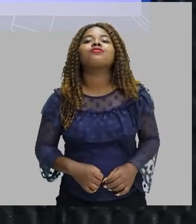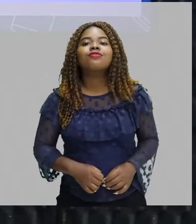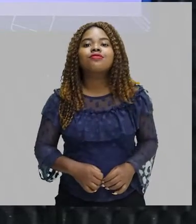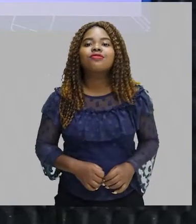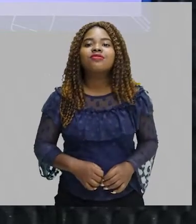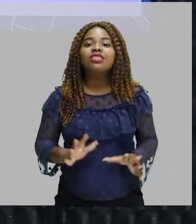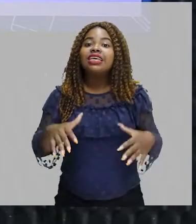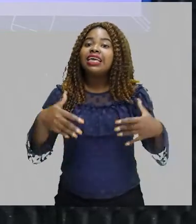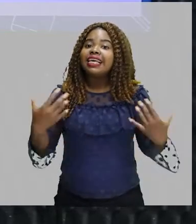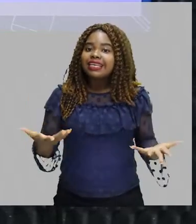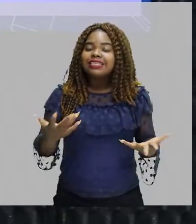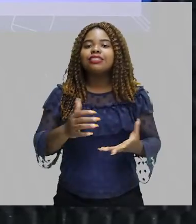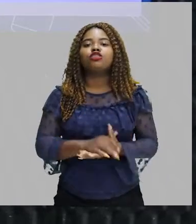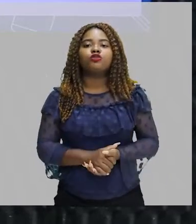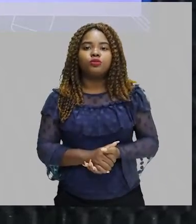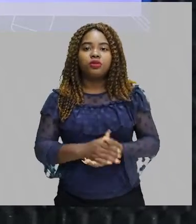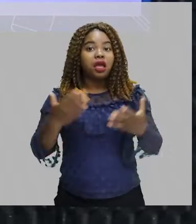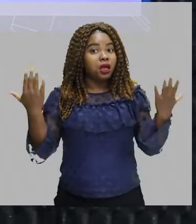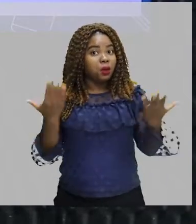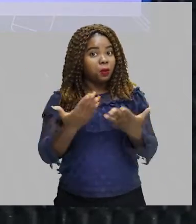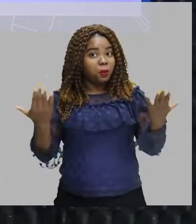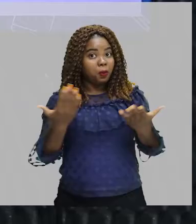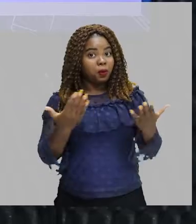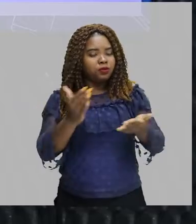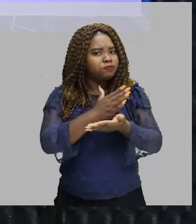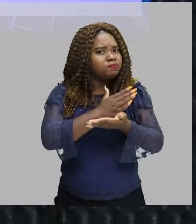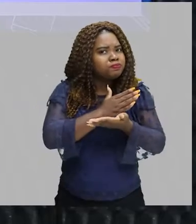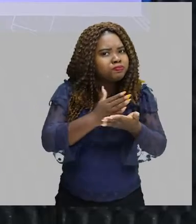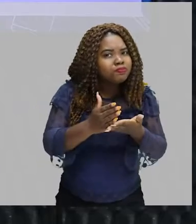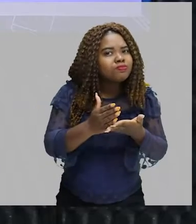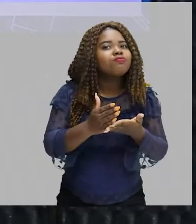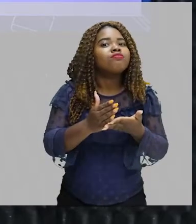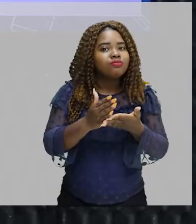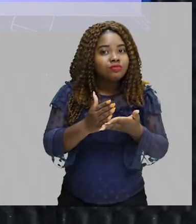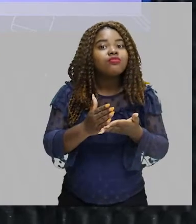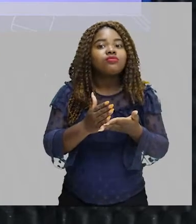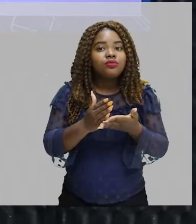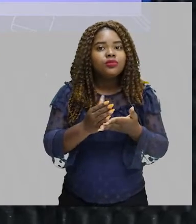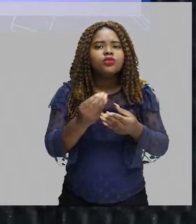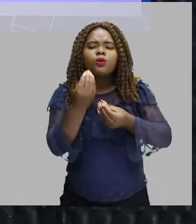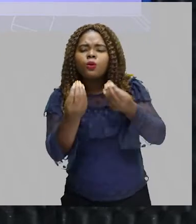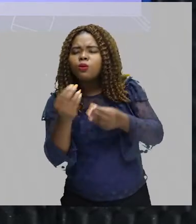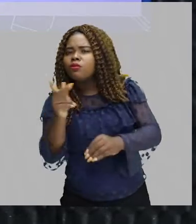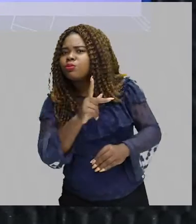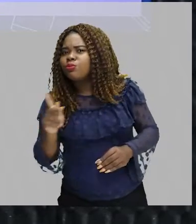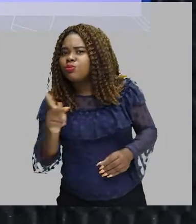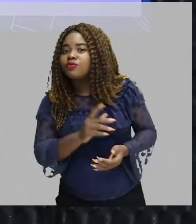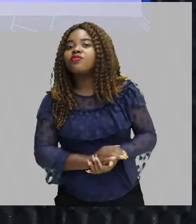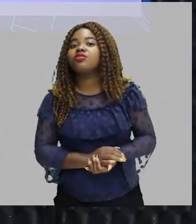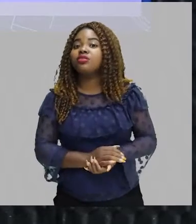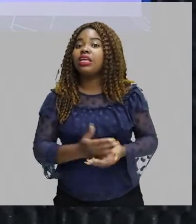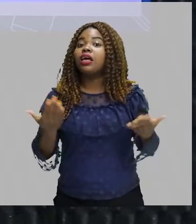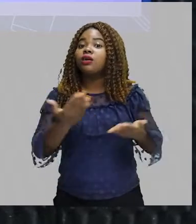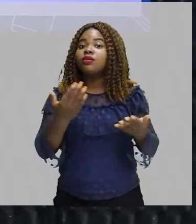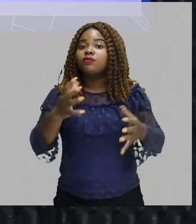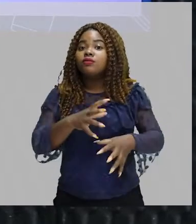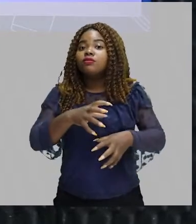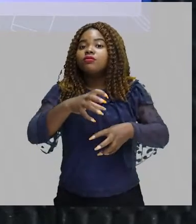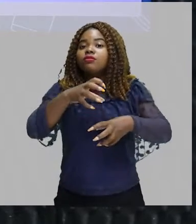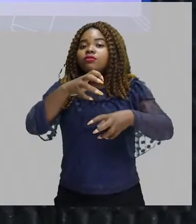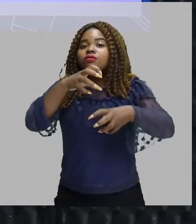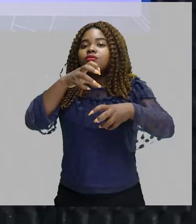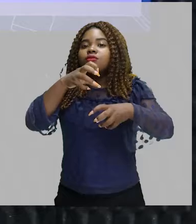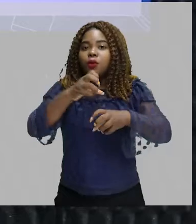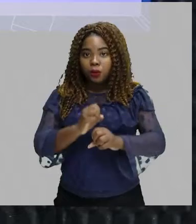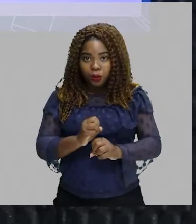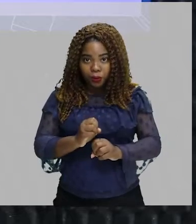galerinha, sem mais delongas, para a gente começar, né, com o pé direito, vamos dar aquela respirada funda, ó.